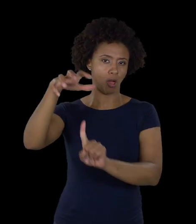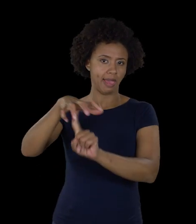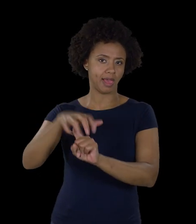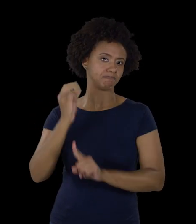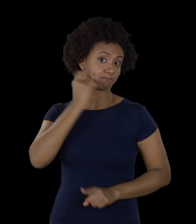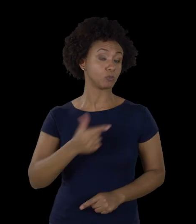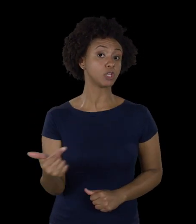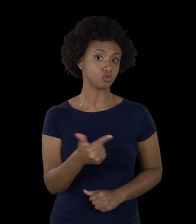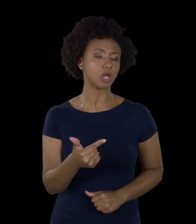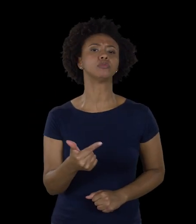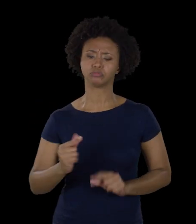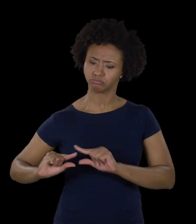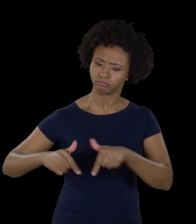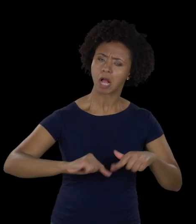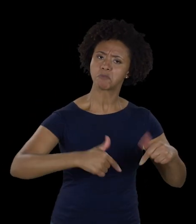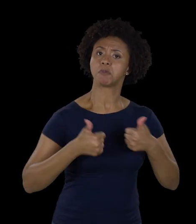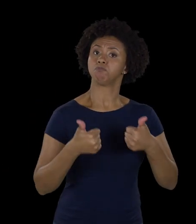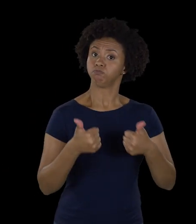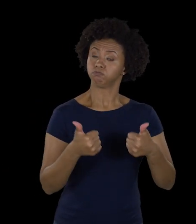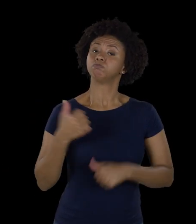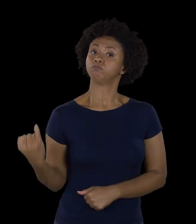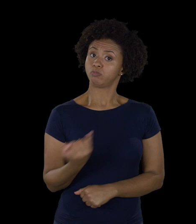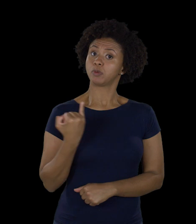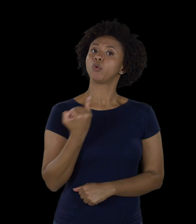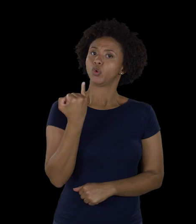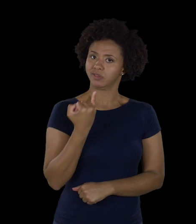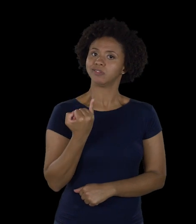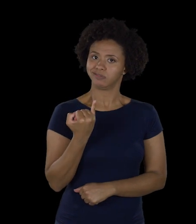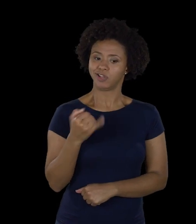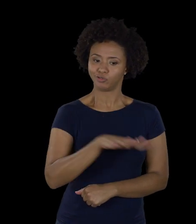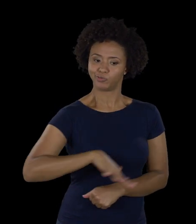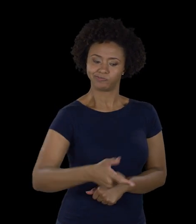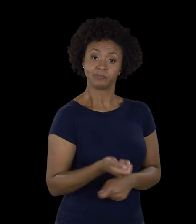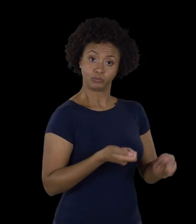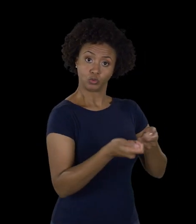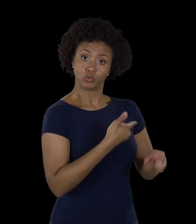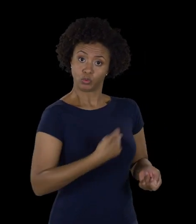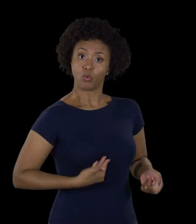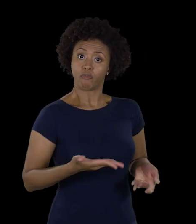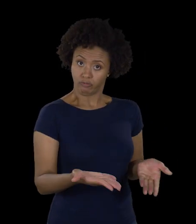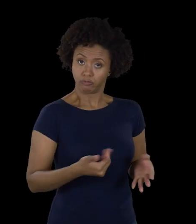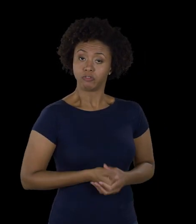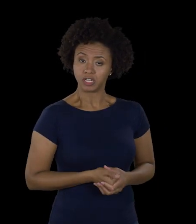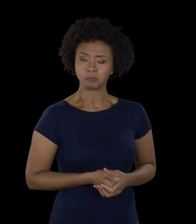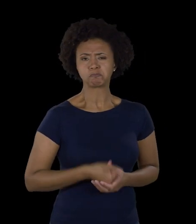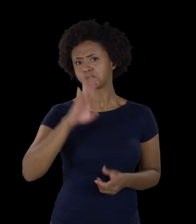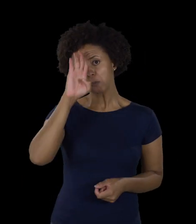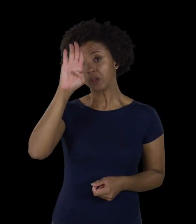Pedro II tem ações bastante importantes no contexto da nova colônia,